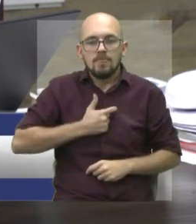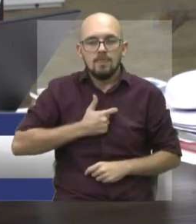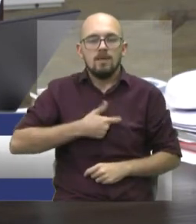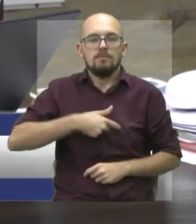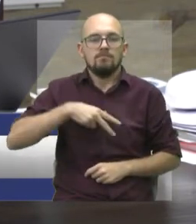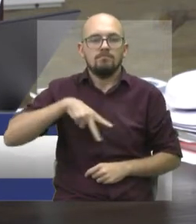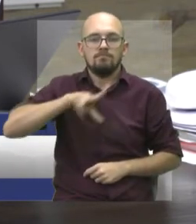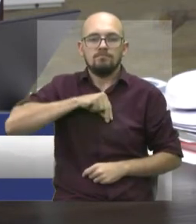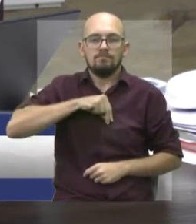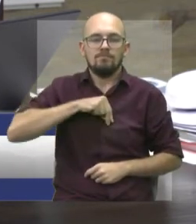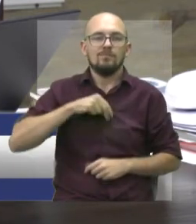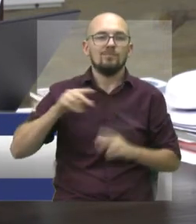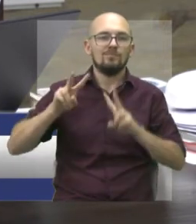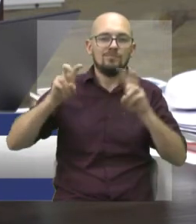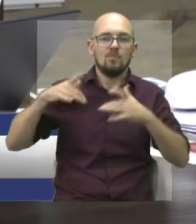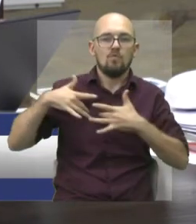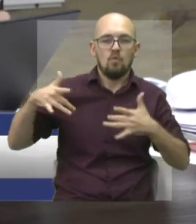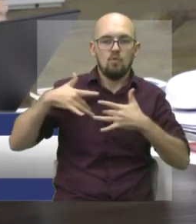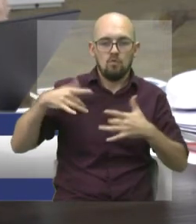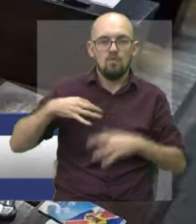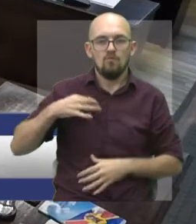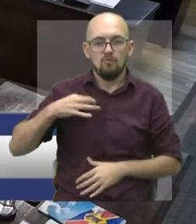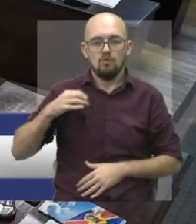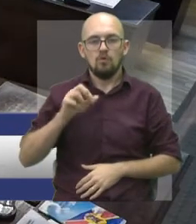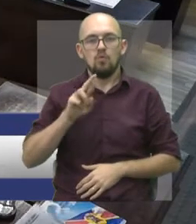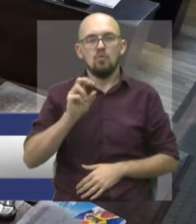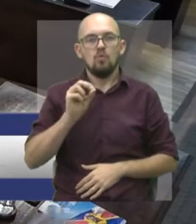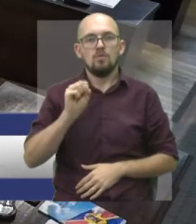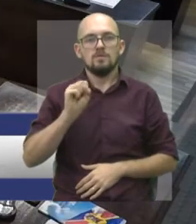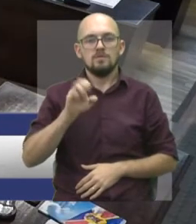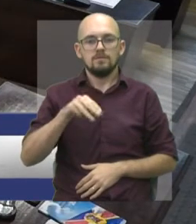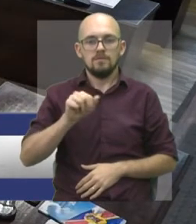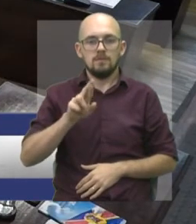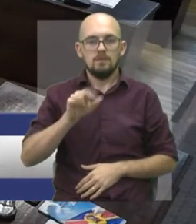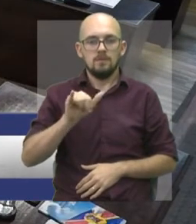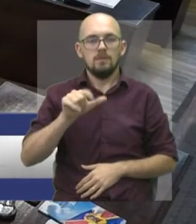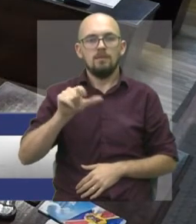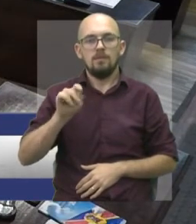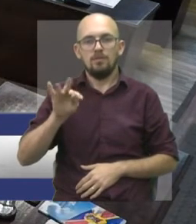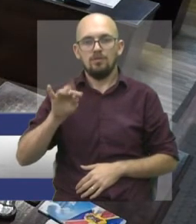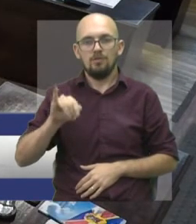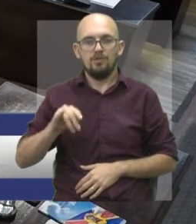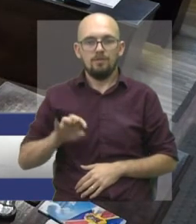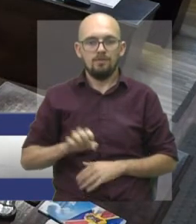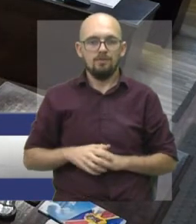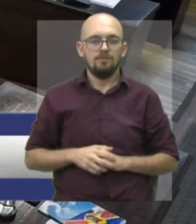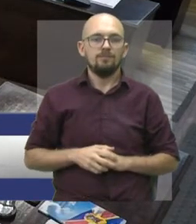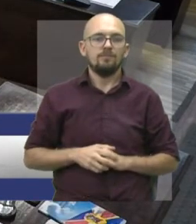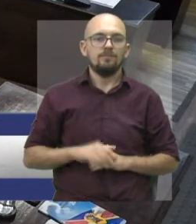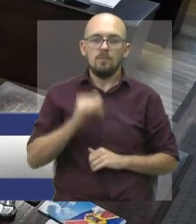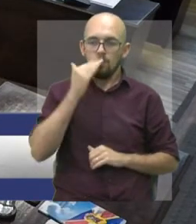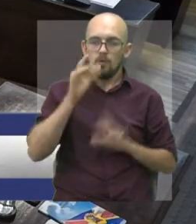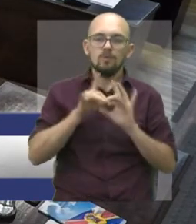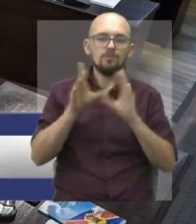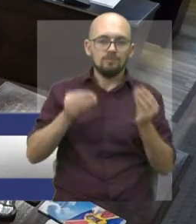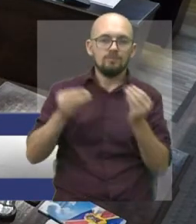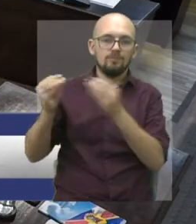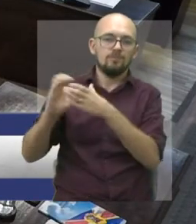voluntariado Rosimari Antonelli Leite. Encaminhe-se às comissões permanentes da Casa.